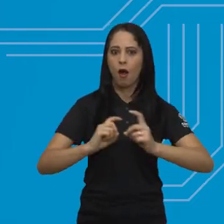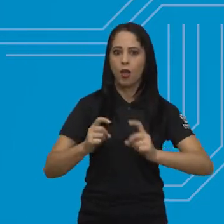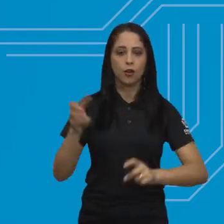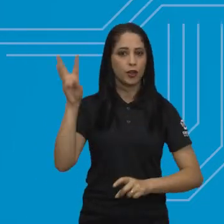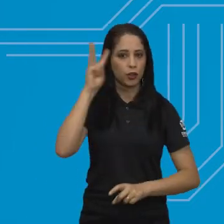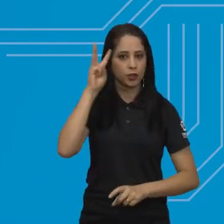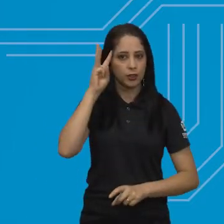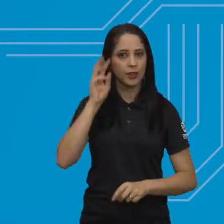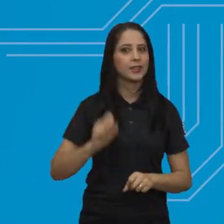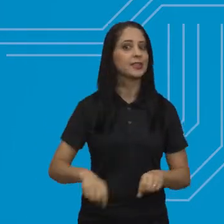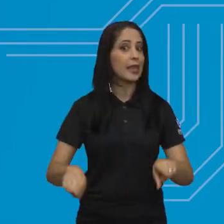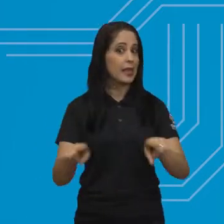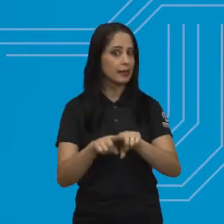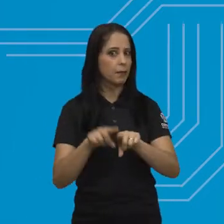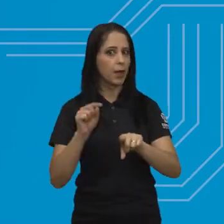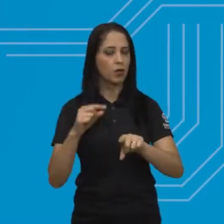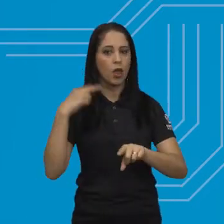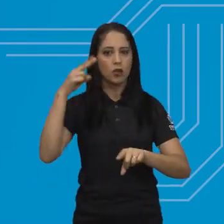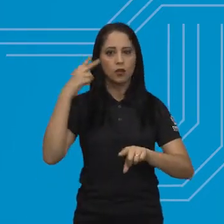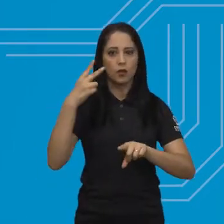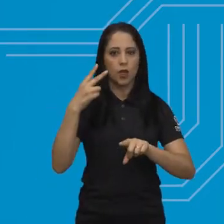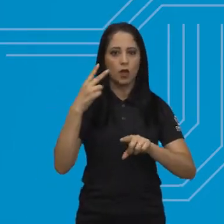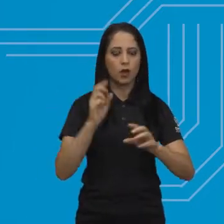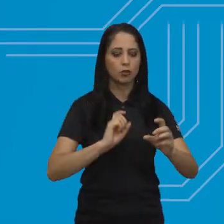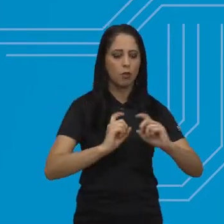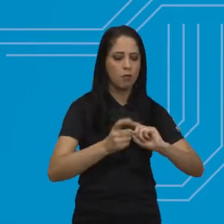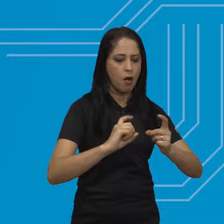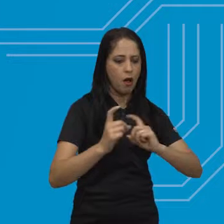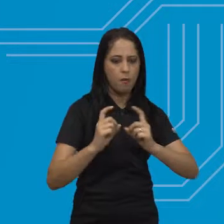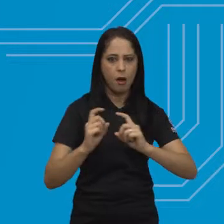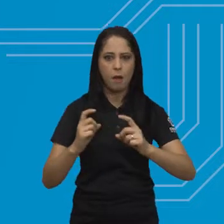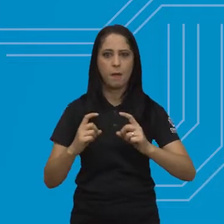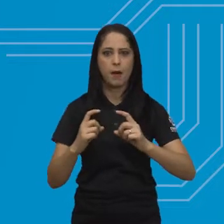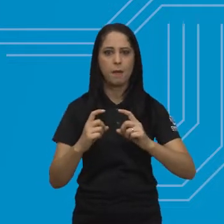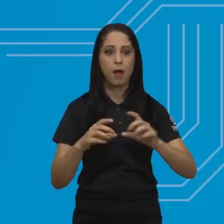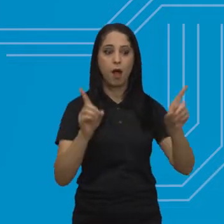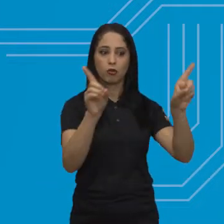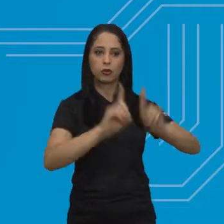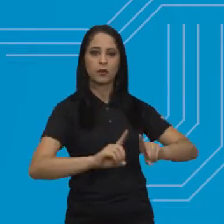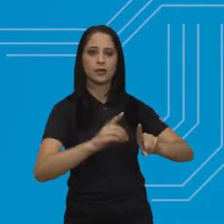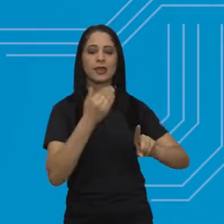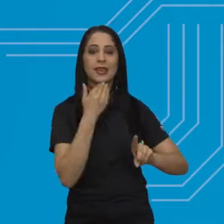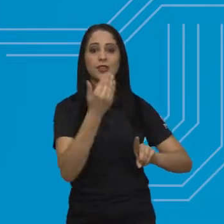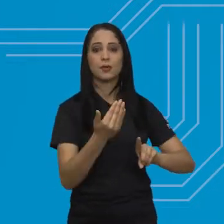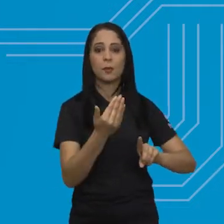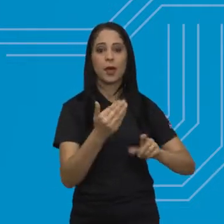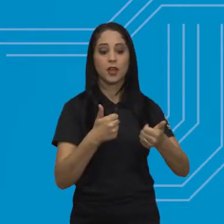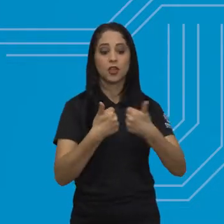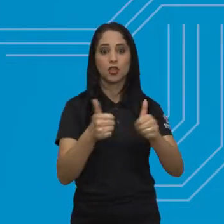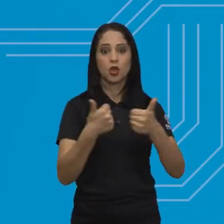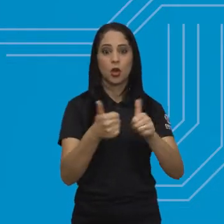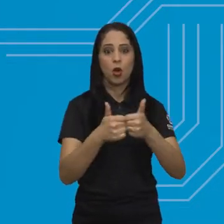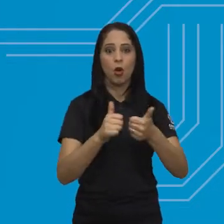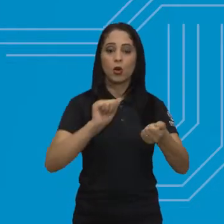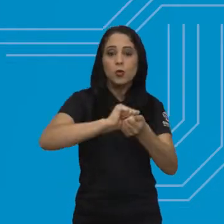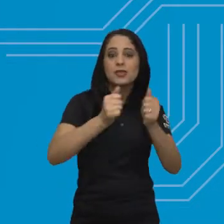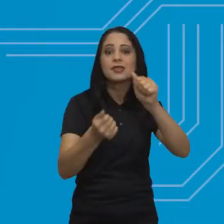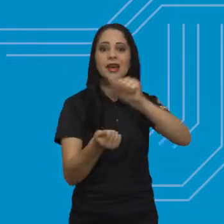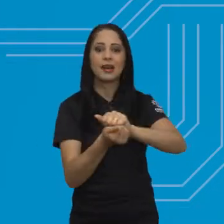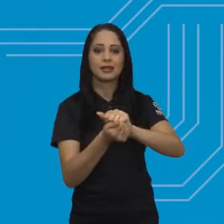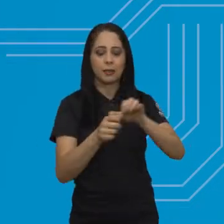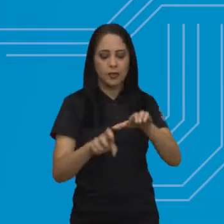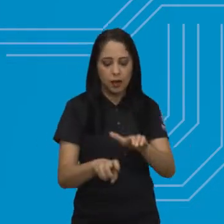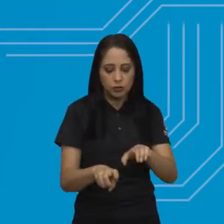sessão da terça-feira e ainda vereadores se reúnem com um deficientes que pediram a manutenção do serviço de transporte adaptado na